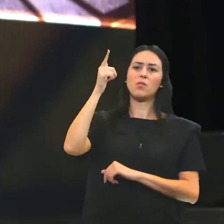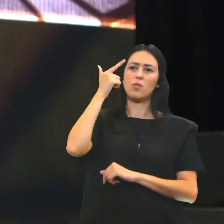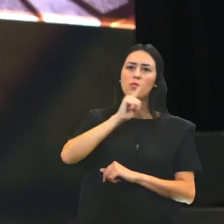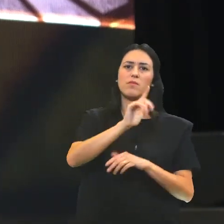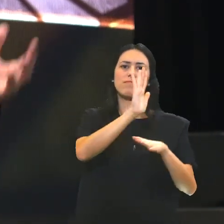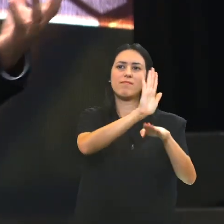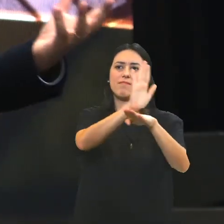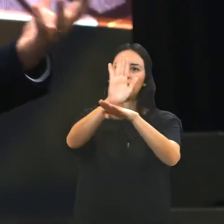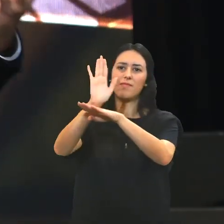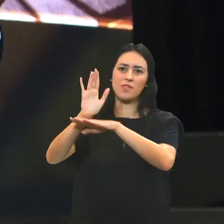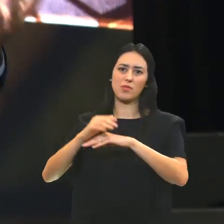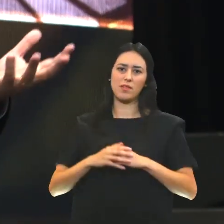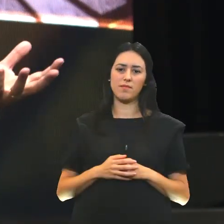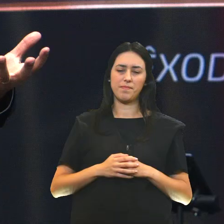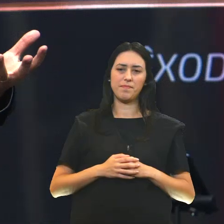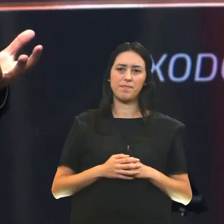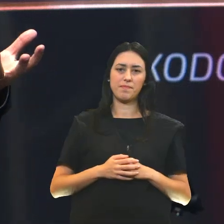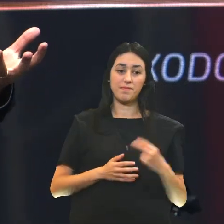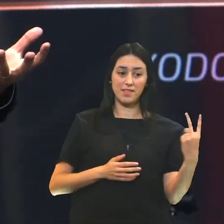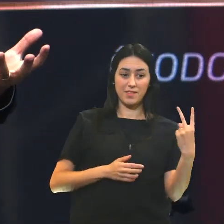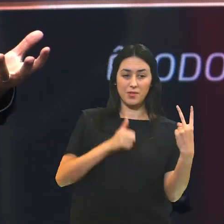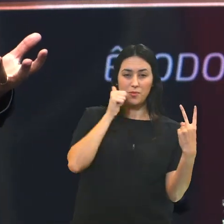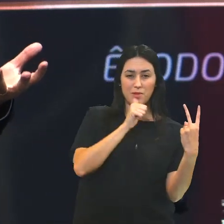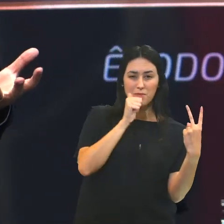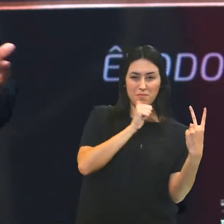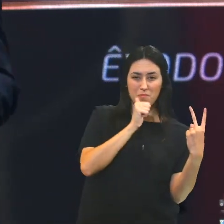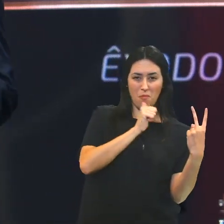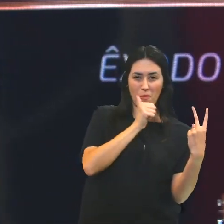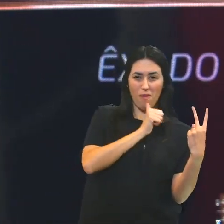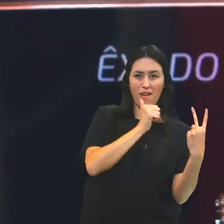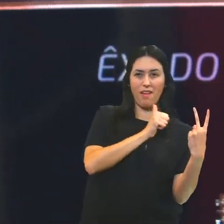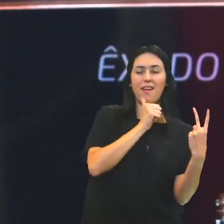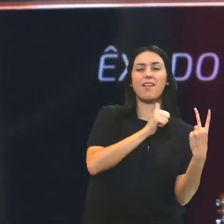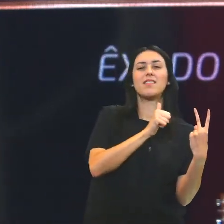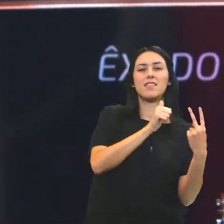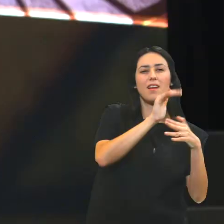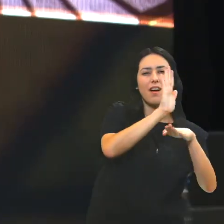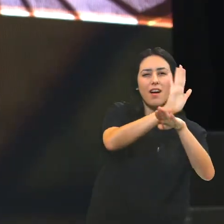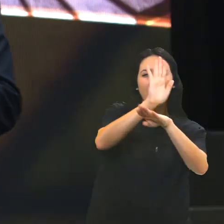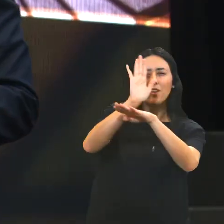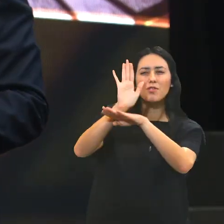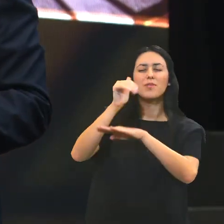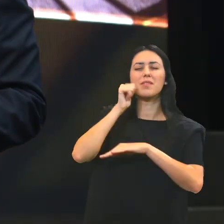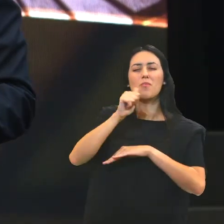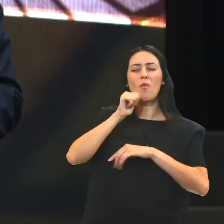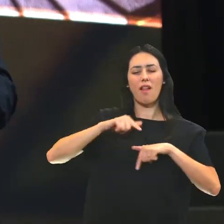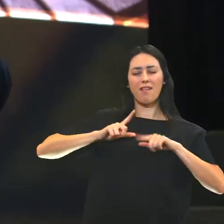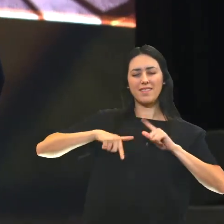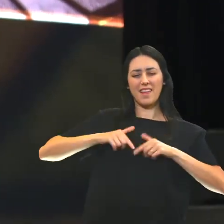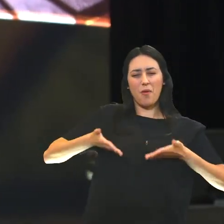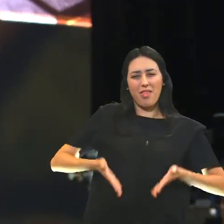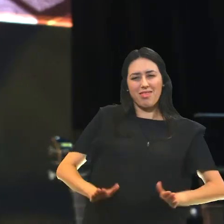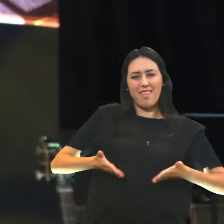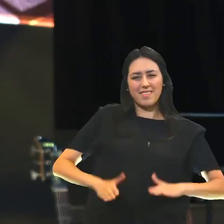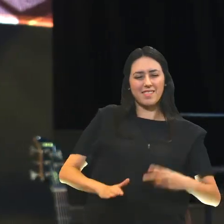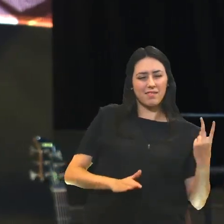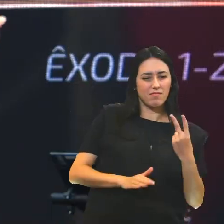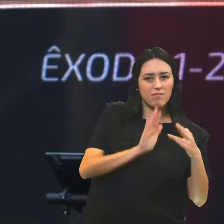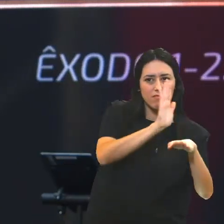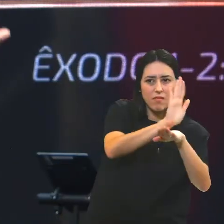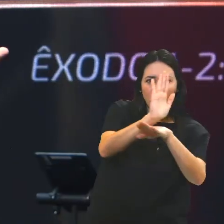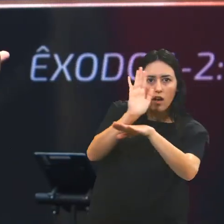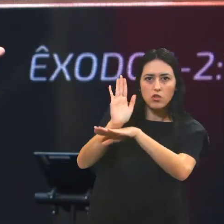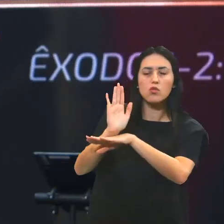Deus. As duas parteiras que ajudavam as mulheres israelitas a dar luz, elas agora,